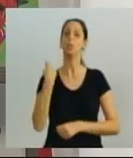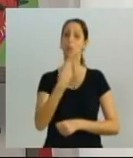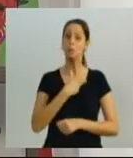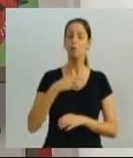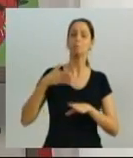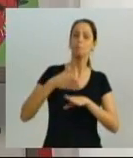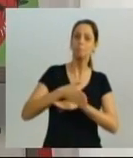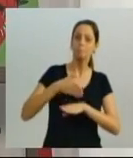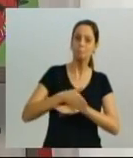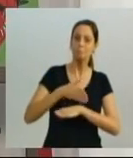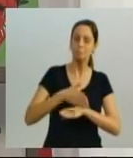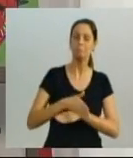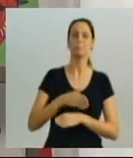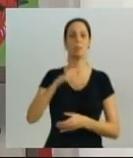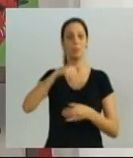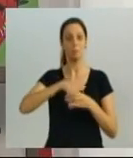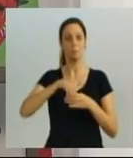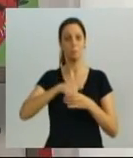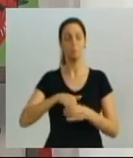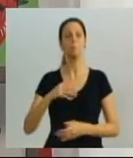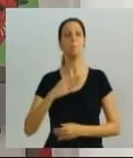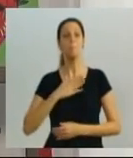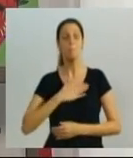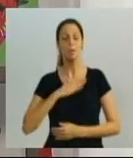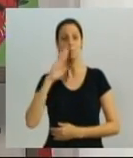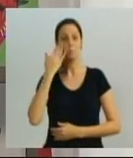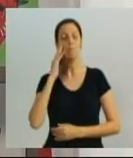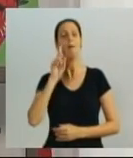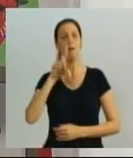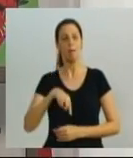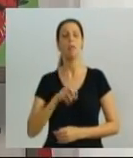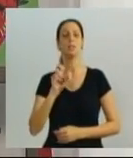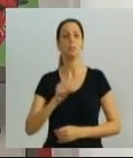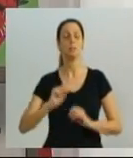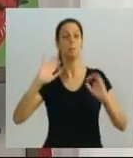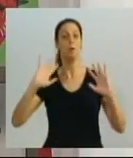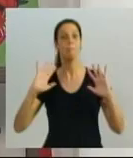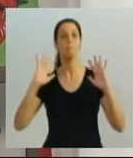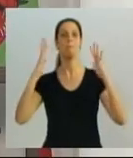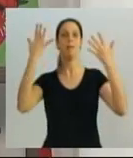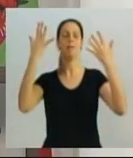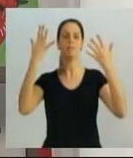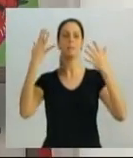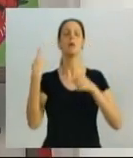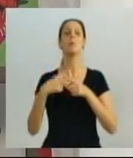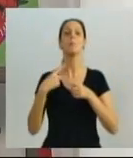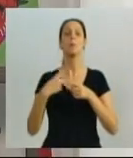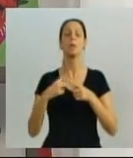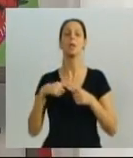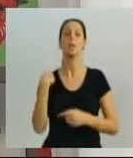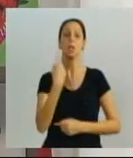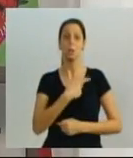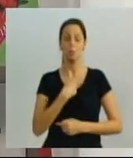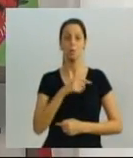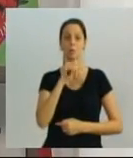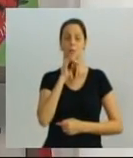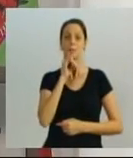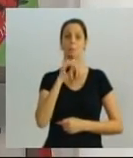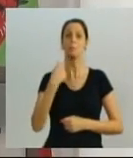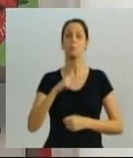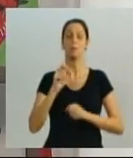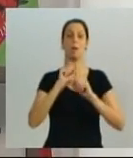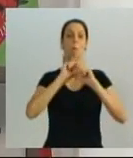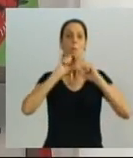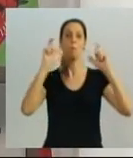participamos, e, ao meu entender, é uma festa onde nós precisamos sair, acordar no outro dia